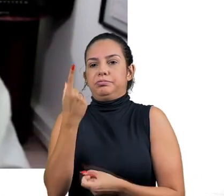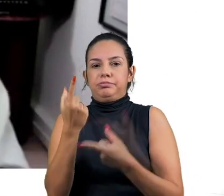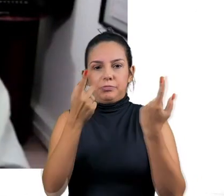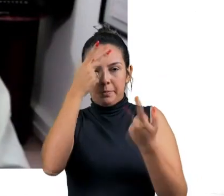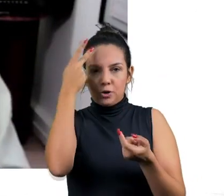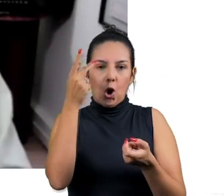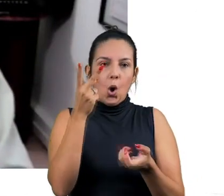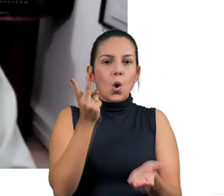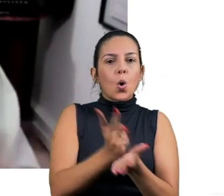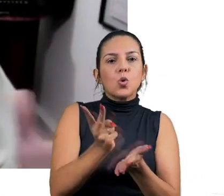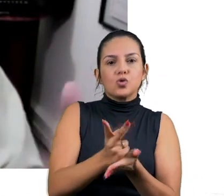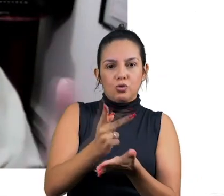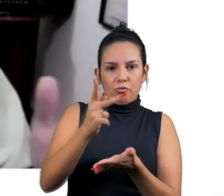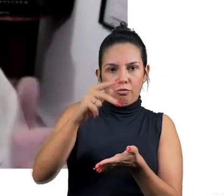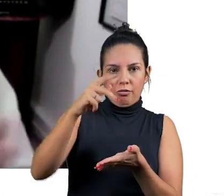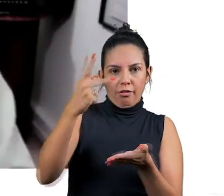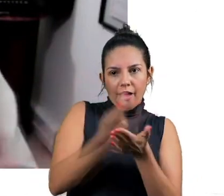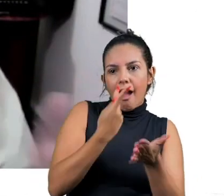gente